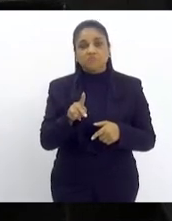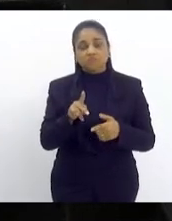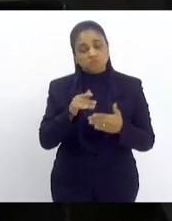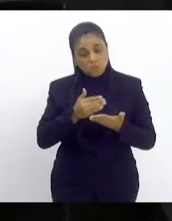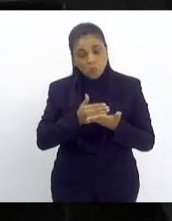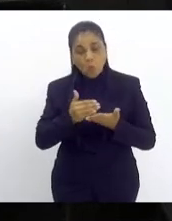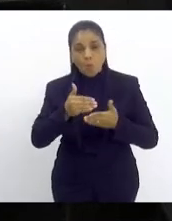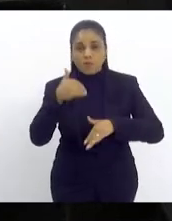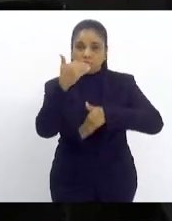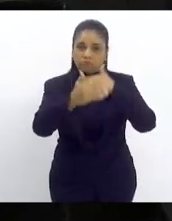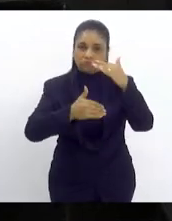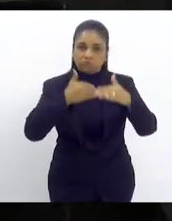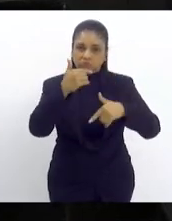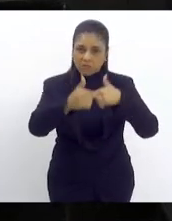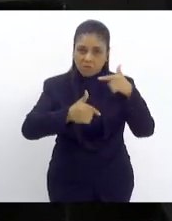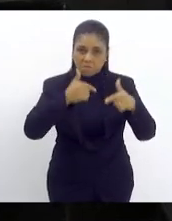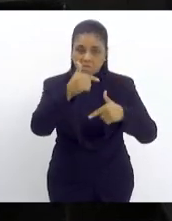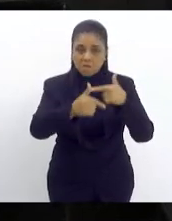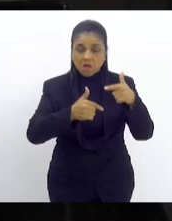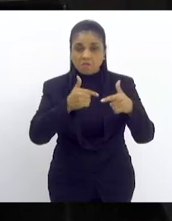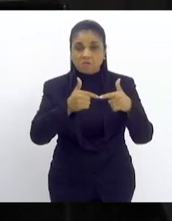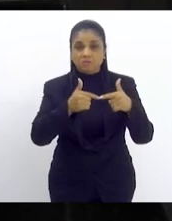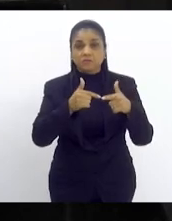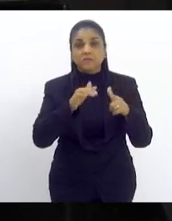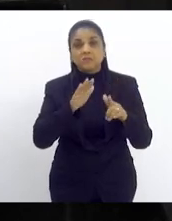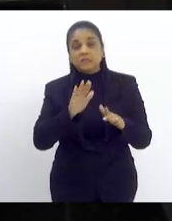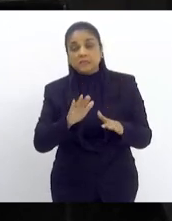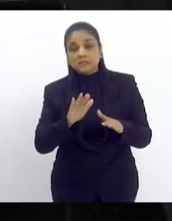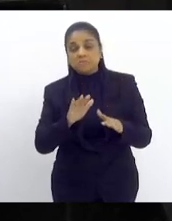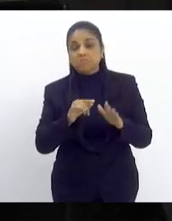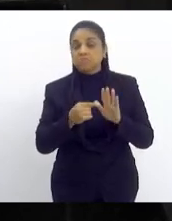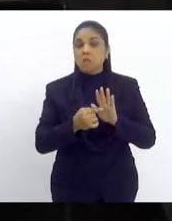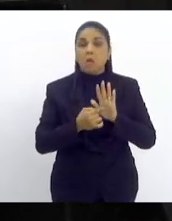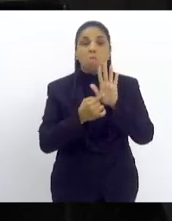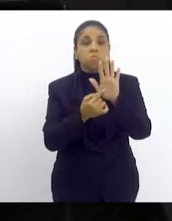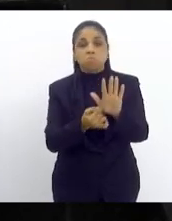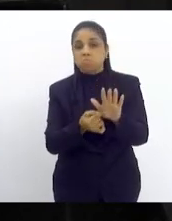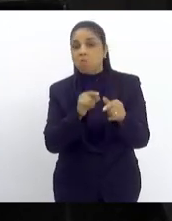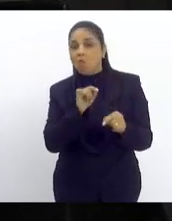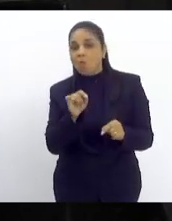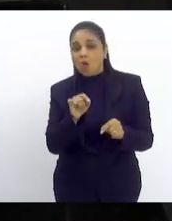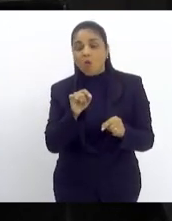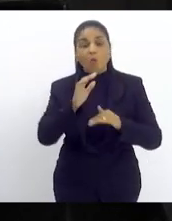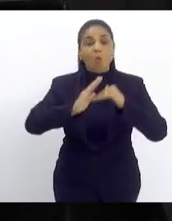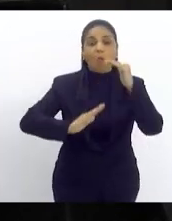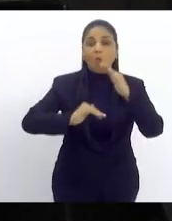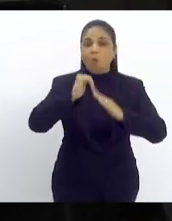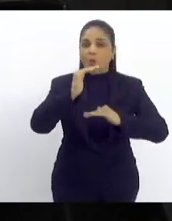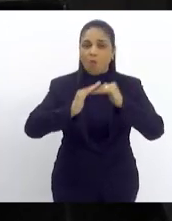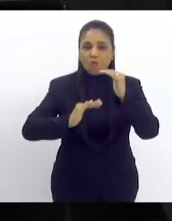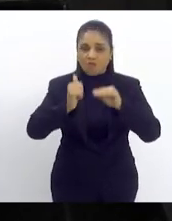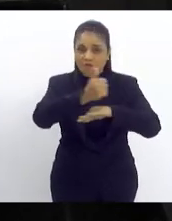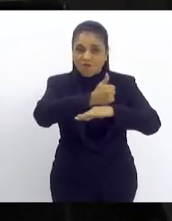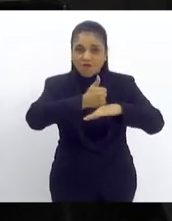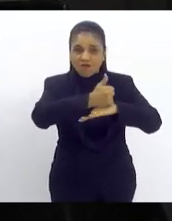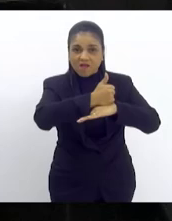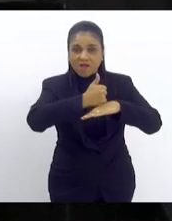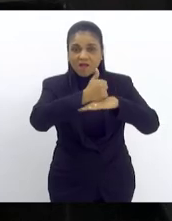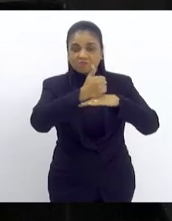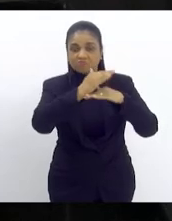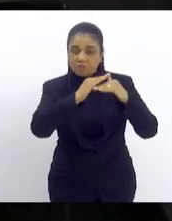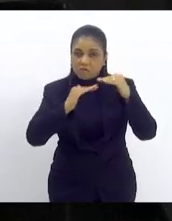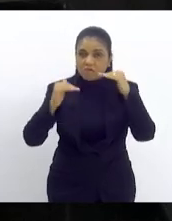carreira e não contempla justamente aqueles profissionais dos níveis mais